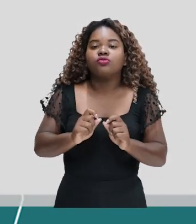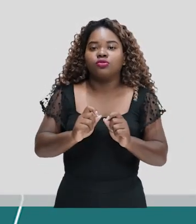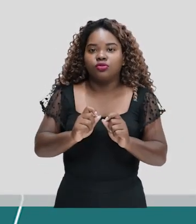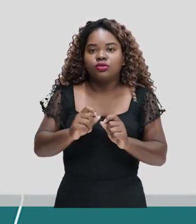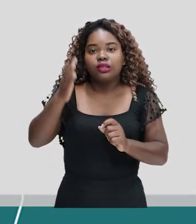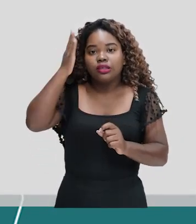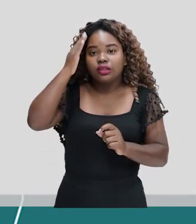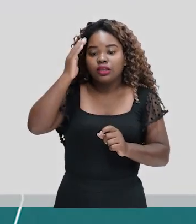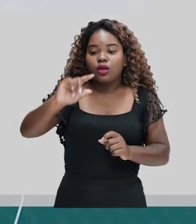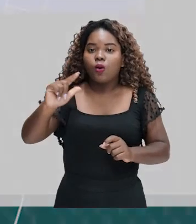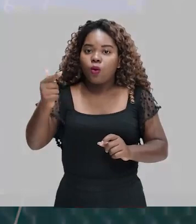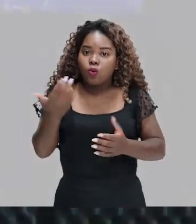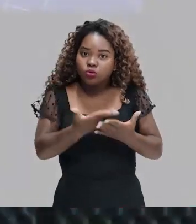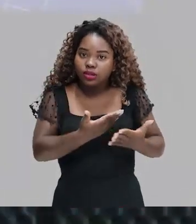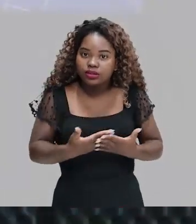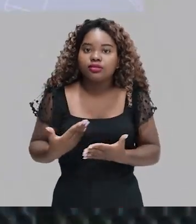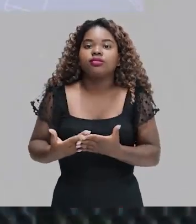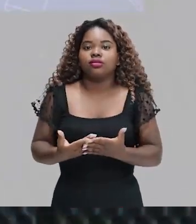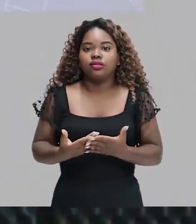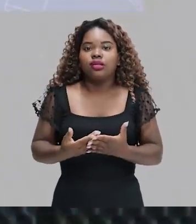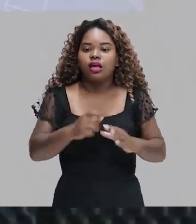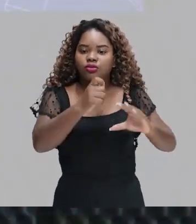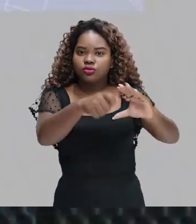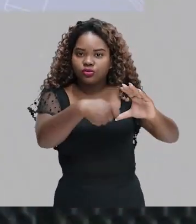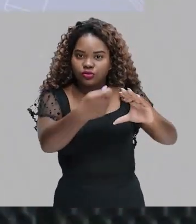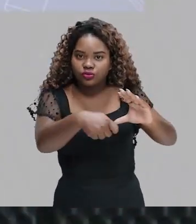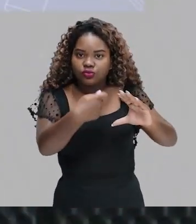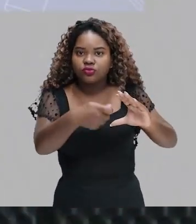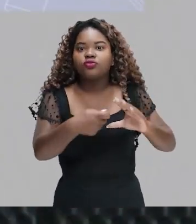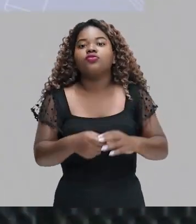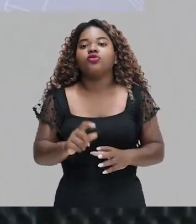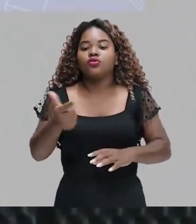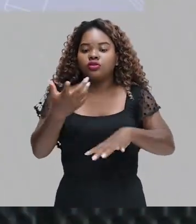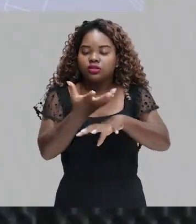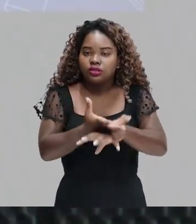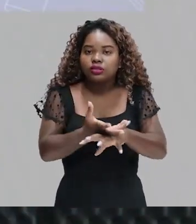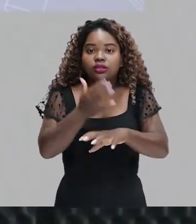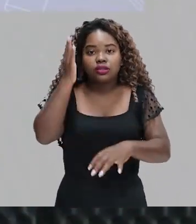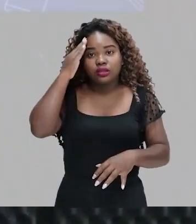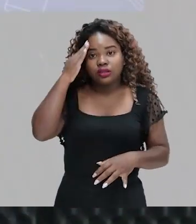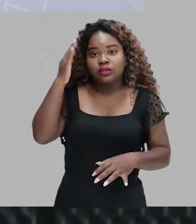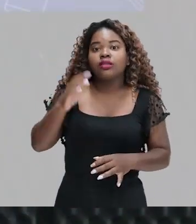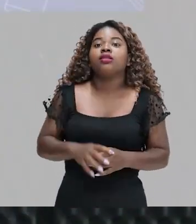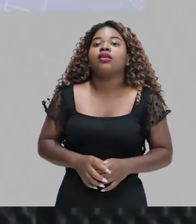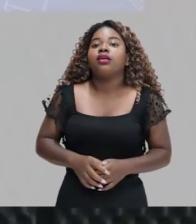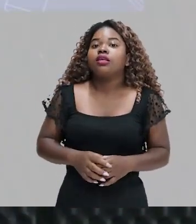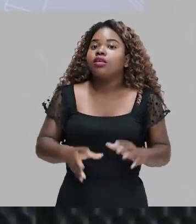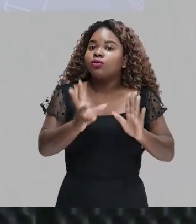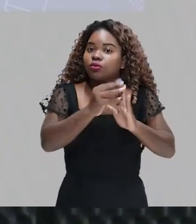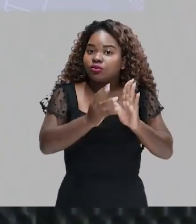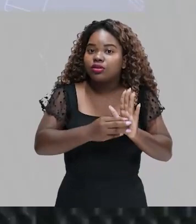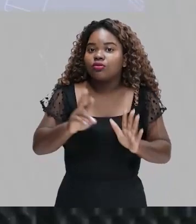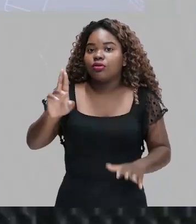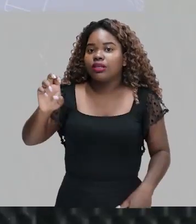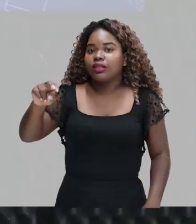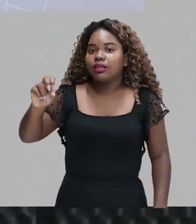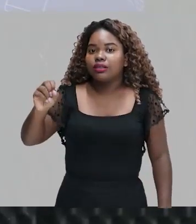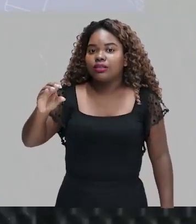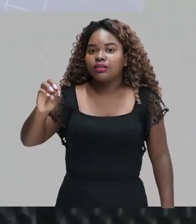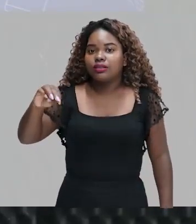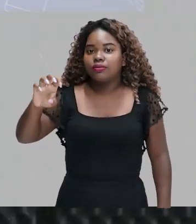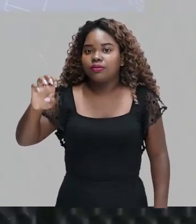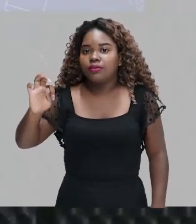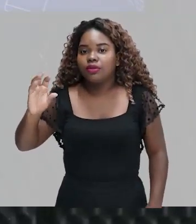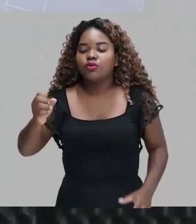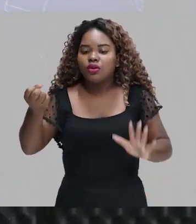aqui, com outras aulas que vocês tiveram com outros professores, e entender que o Renascimento ele marca o que aquele período chama de Idade Moderna, mas para a gente